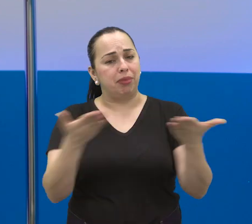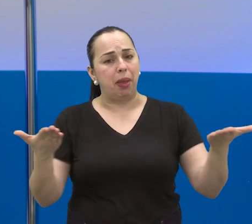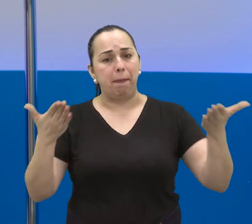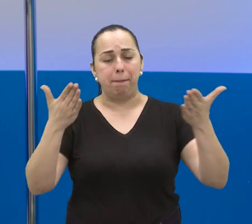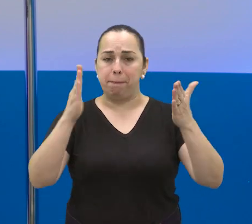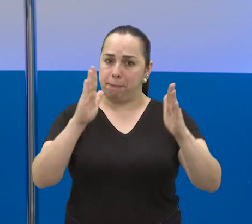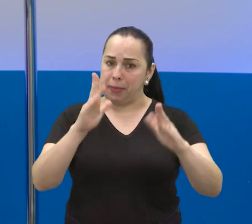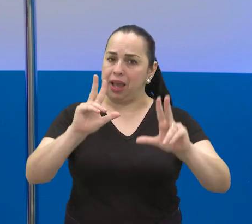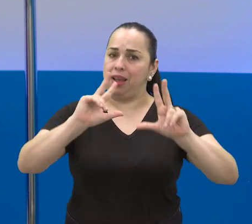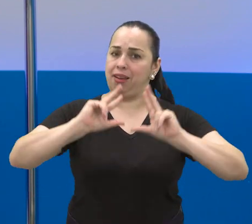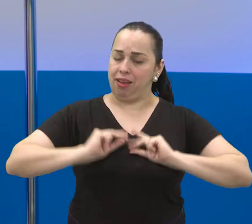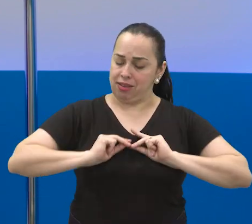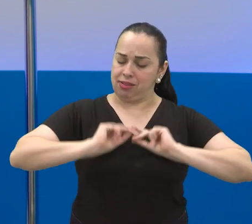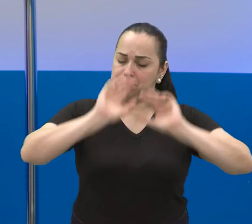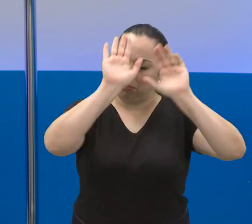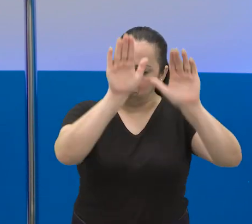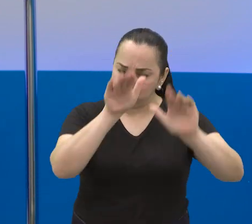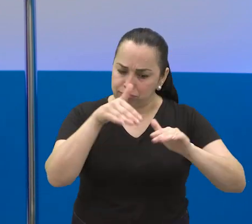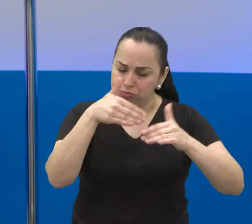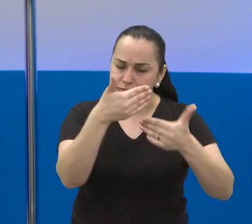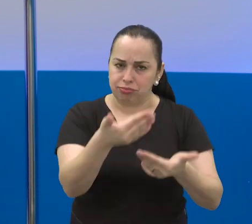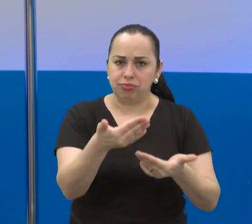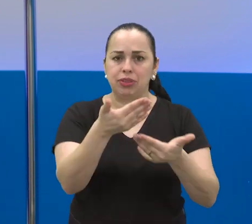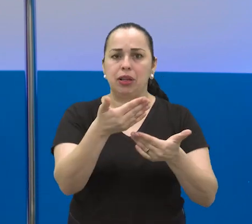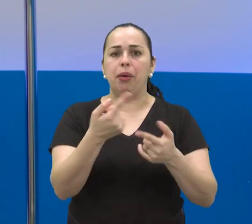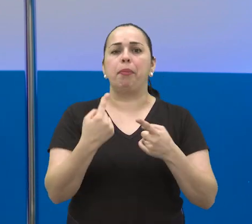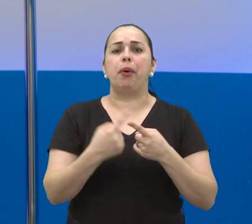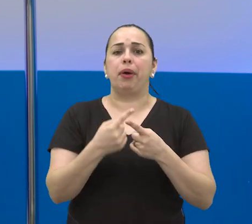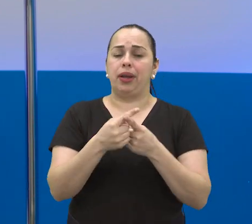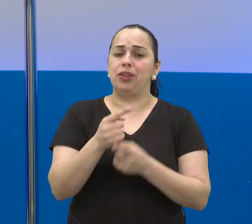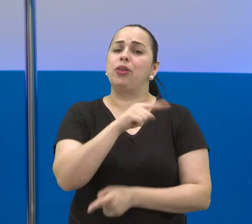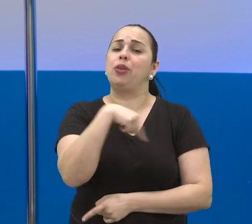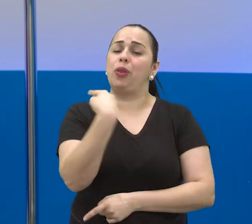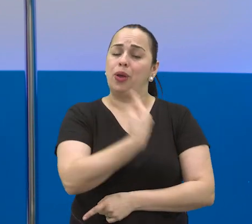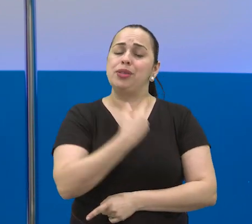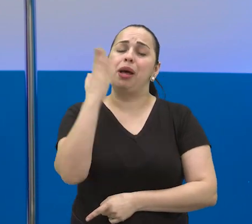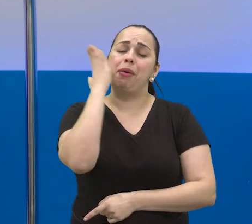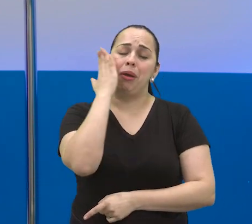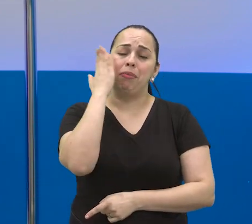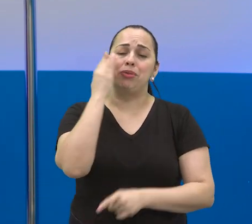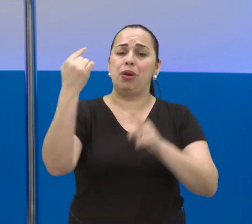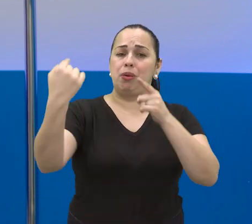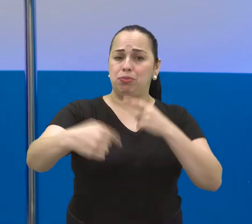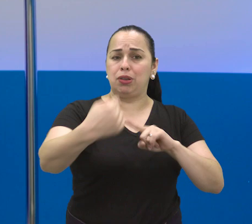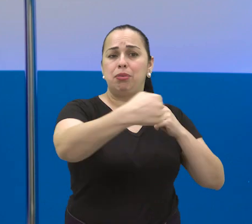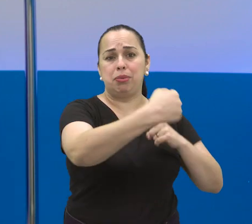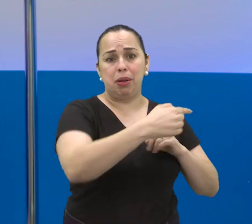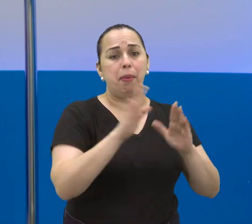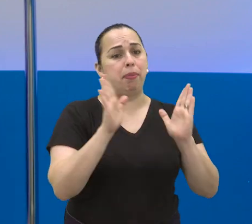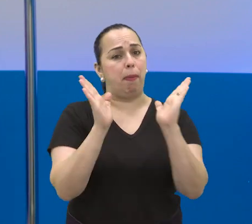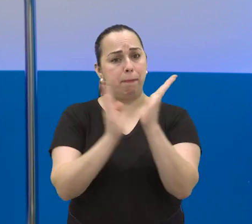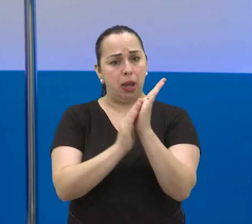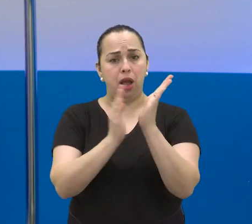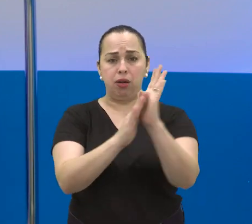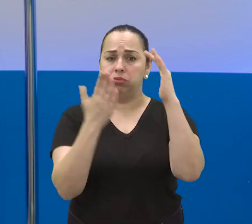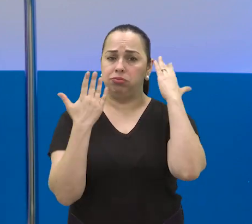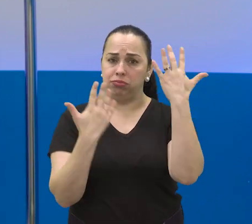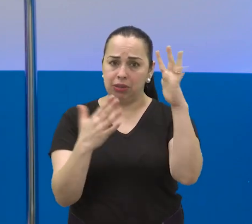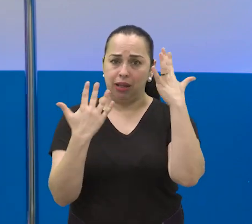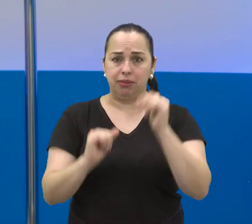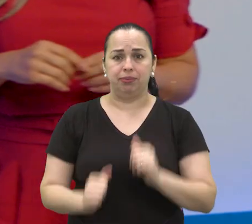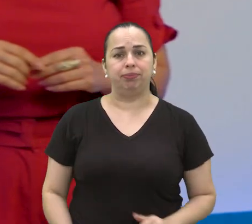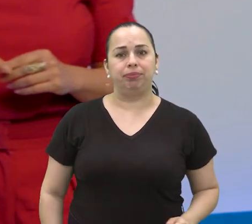Eles e elas merecem todo o reconhecimento diante de tantos desafios que a profissão apresenta. Parabéns a